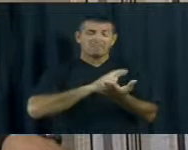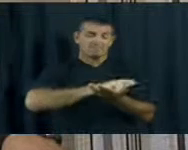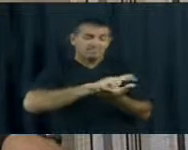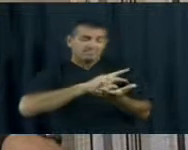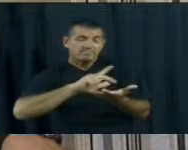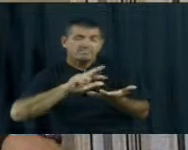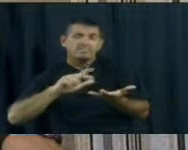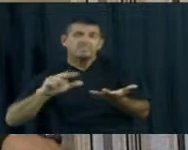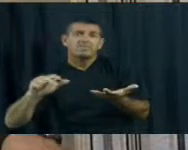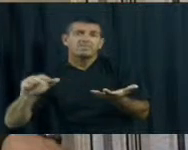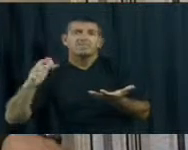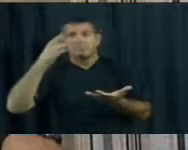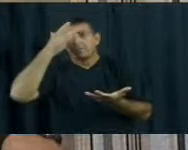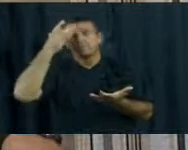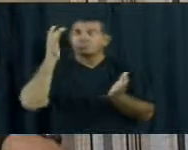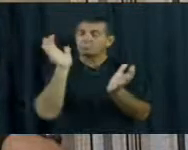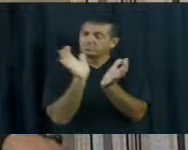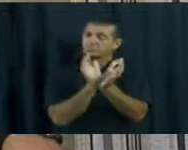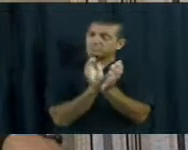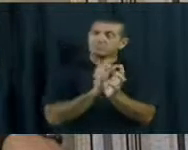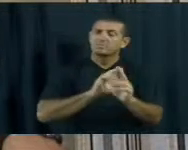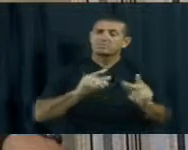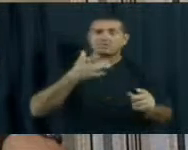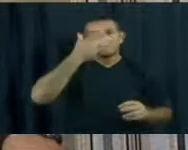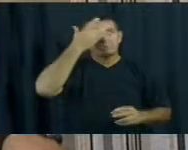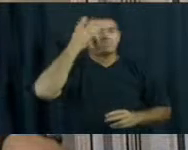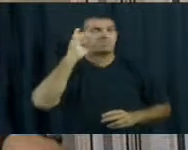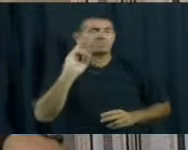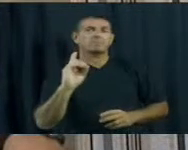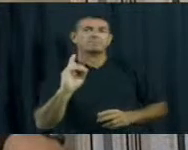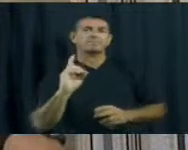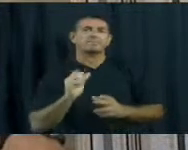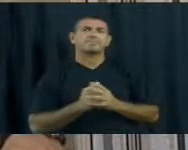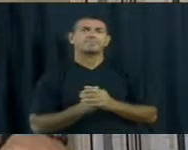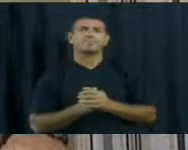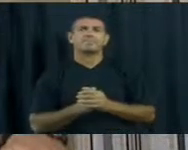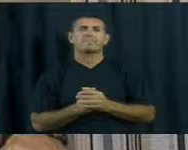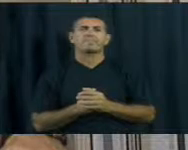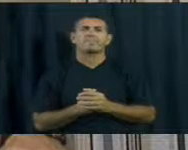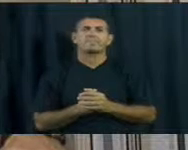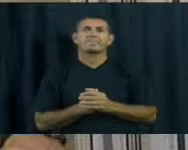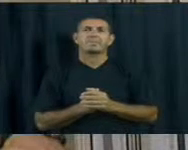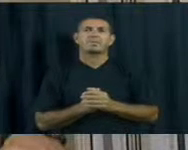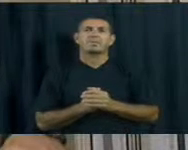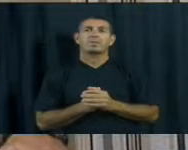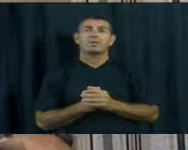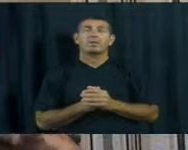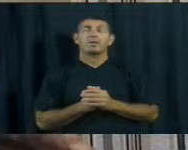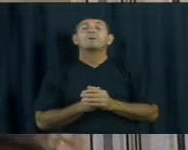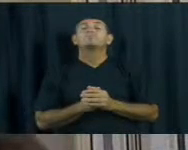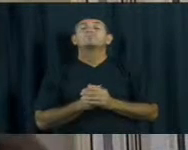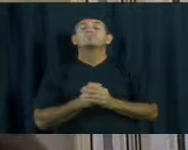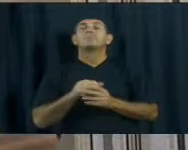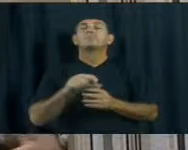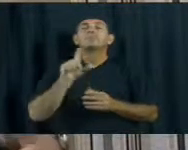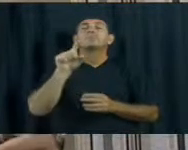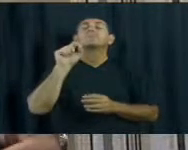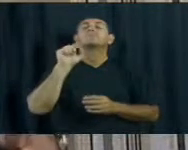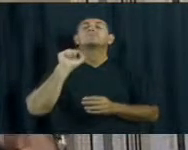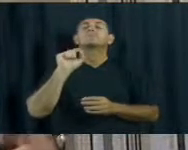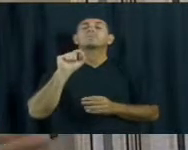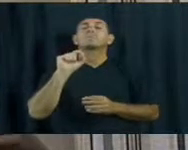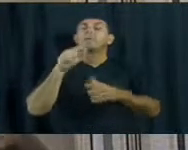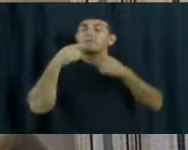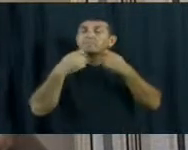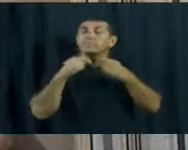várias entidades, né, ligadas a pessoas com deficiências, e nós chegamos à conclusão de que precisaríamos